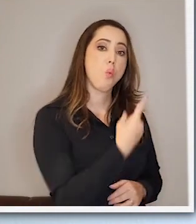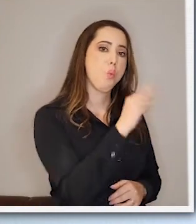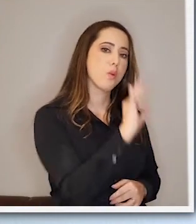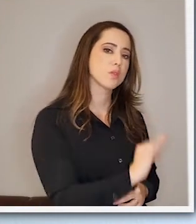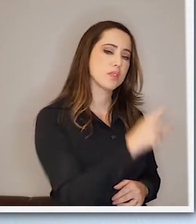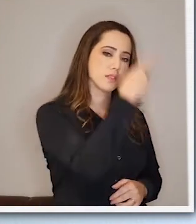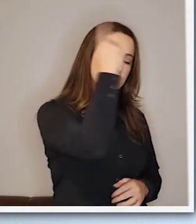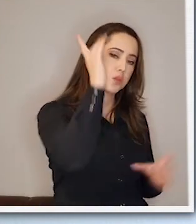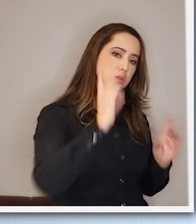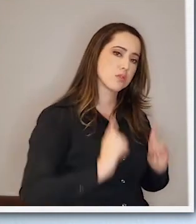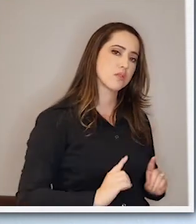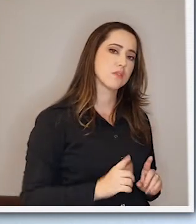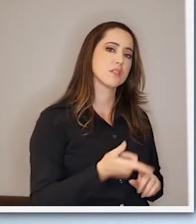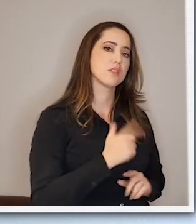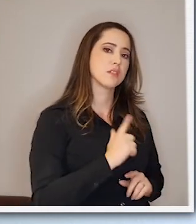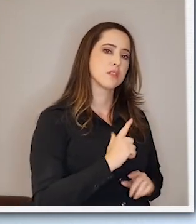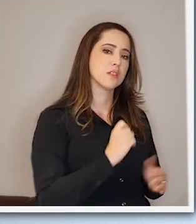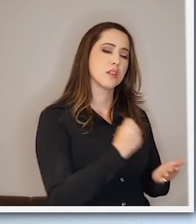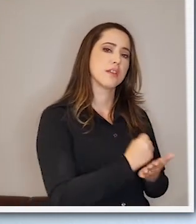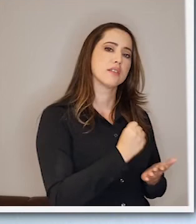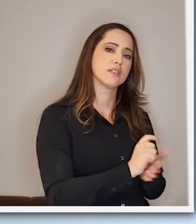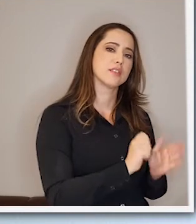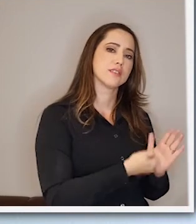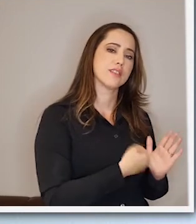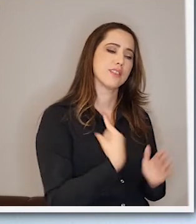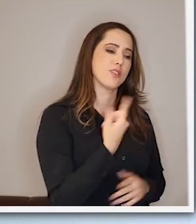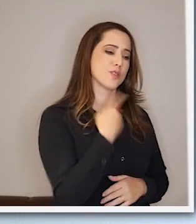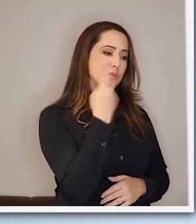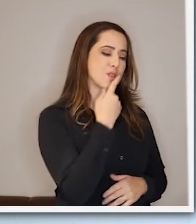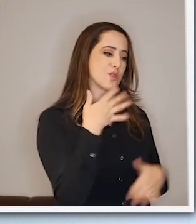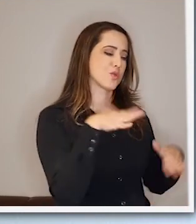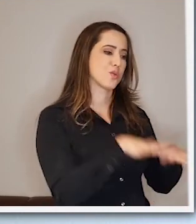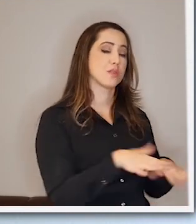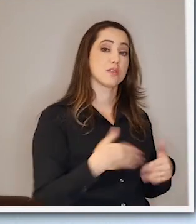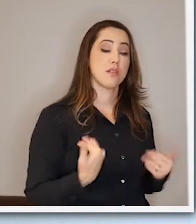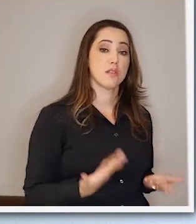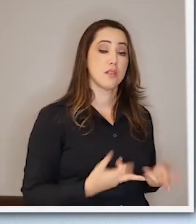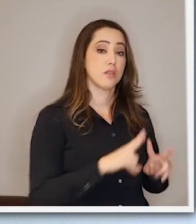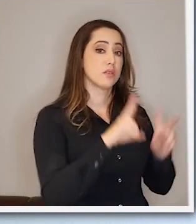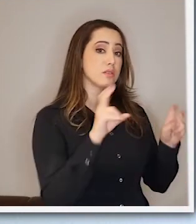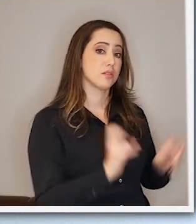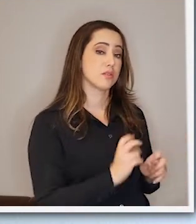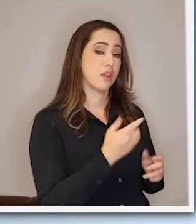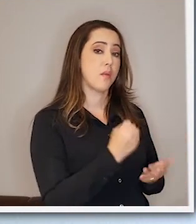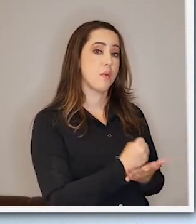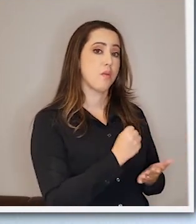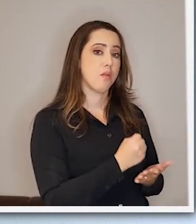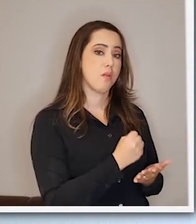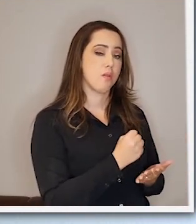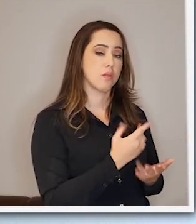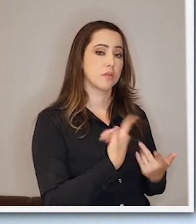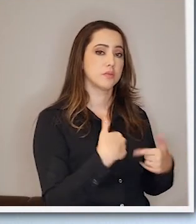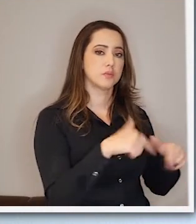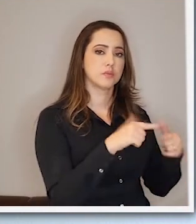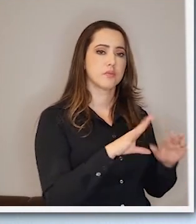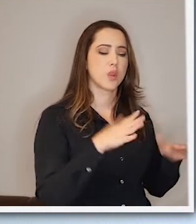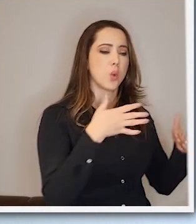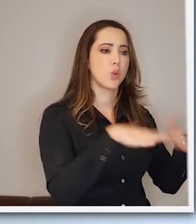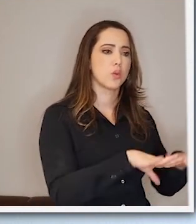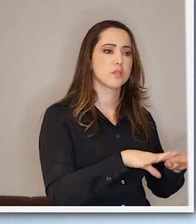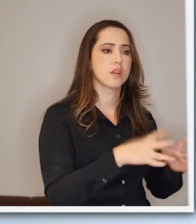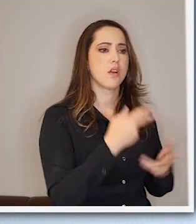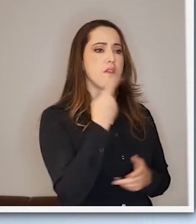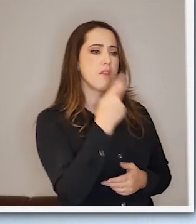1%. 1%. Aí, nossa. Apenas 1% das pessoas com deficiência têm emprego formal. Isso é falta de política de